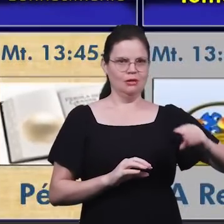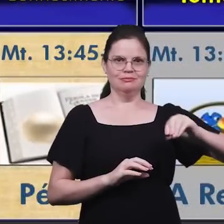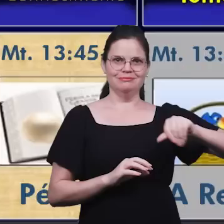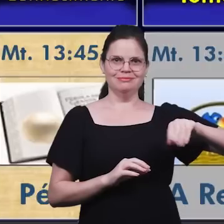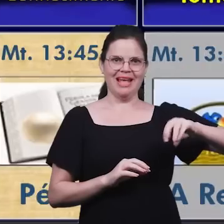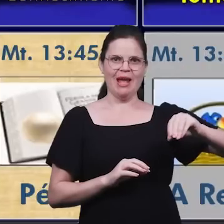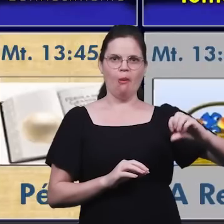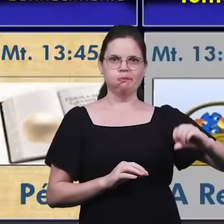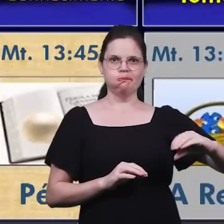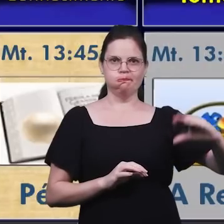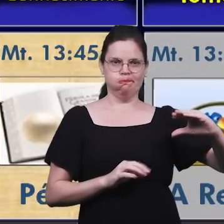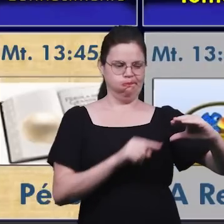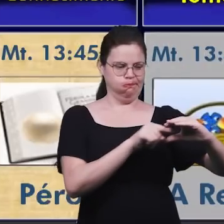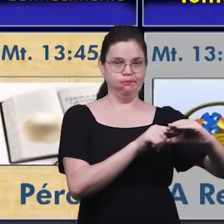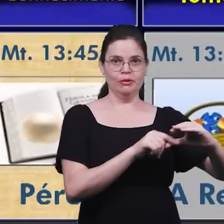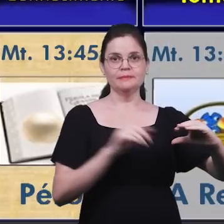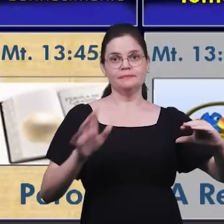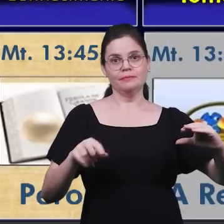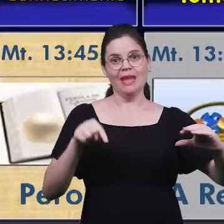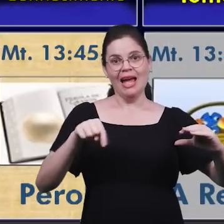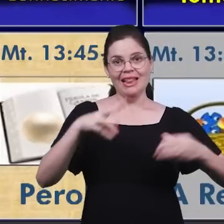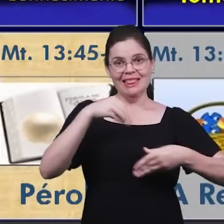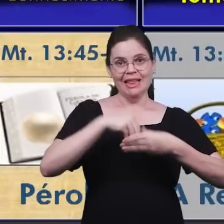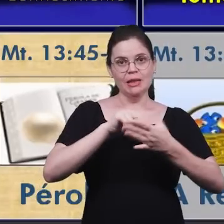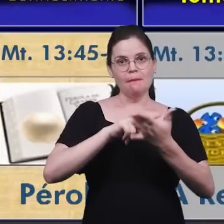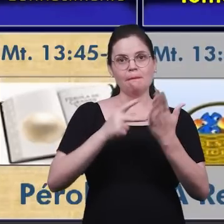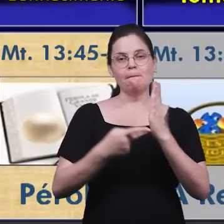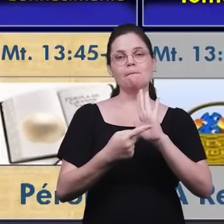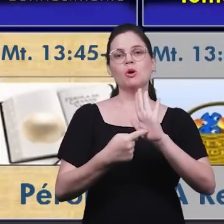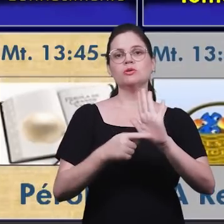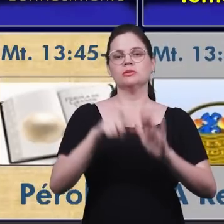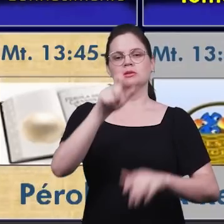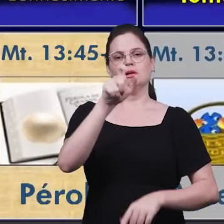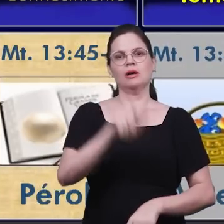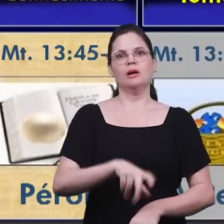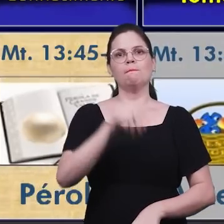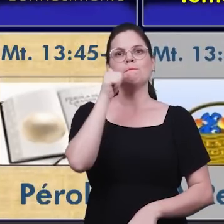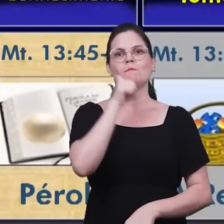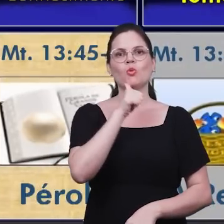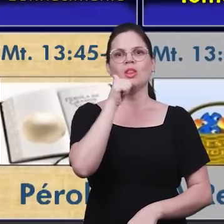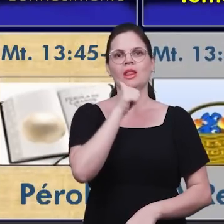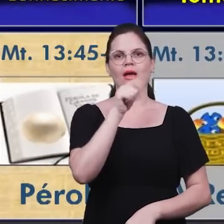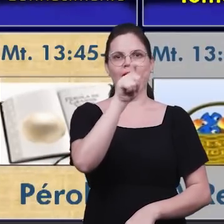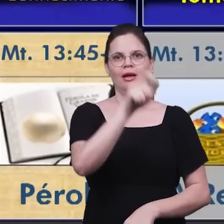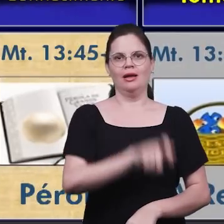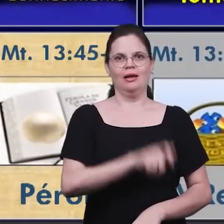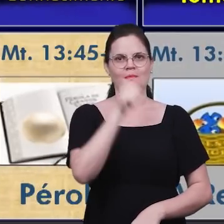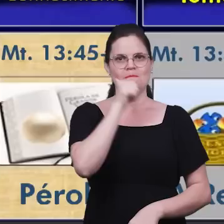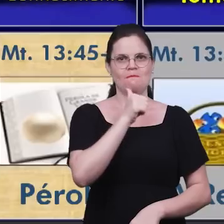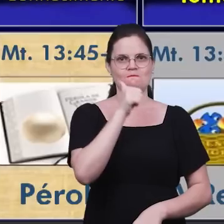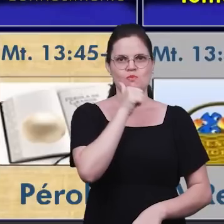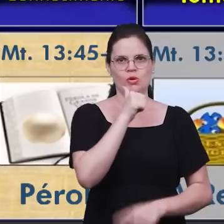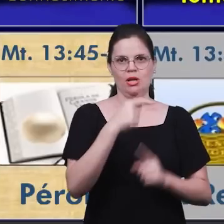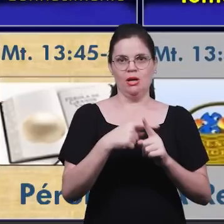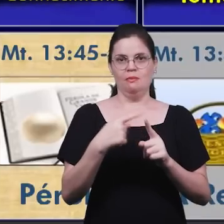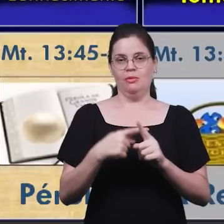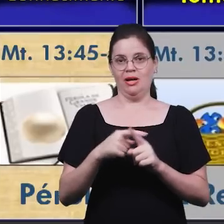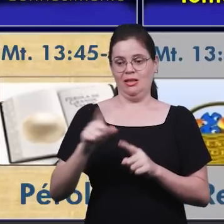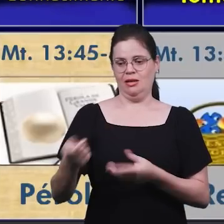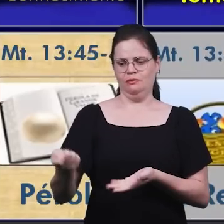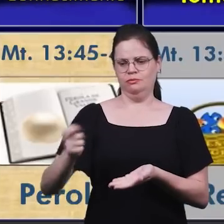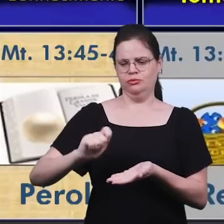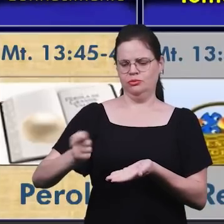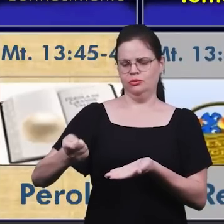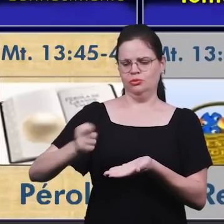uma referência a uma mulher, né, o fermento de uma mulher que foi derramado, misturado com as 3